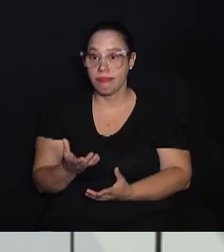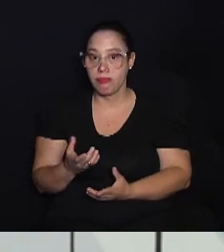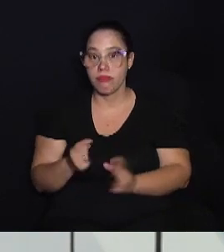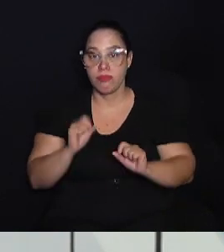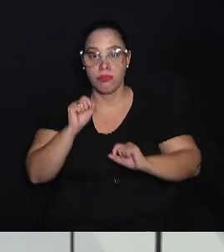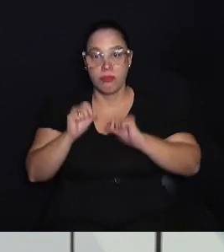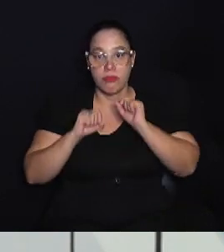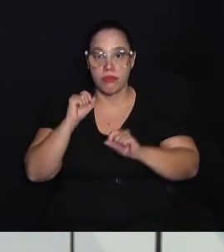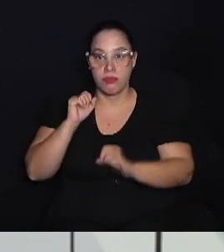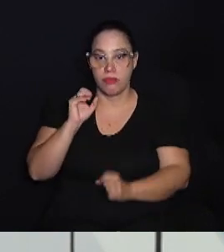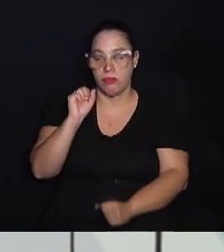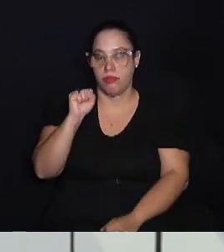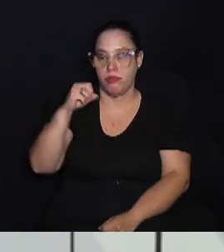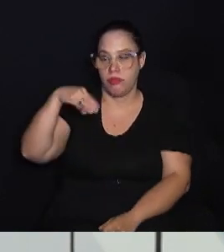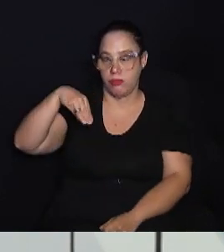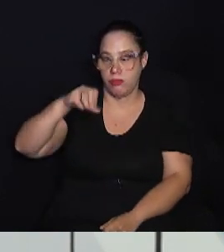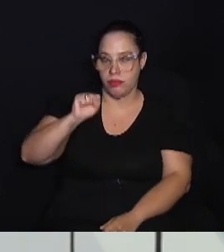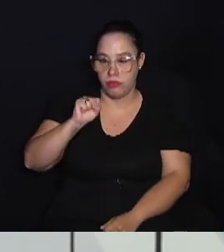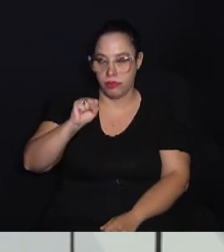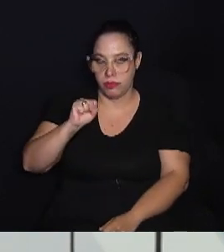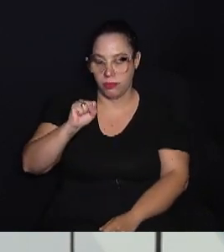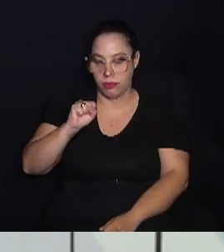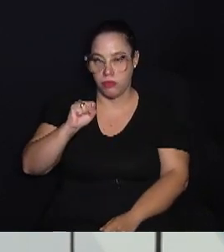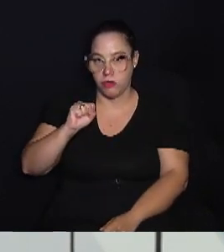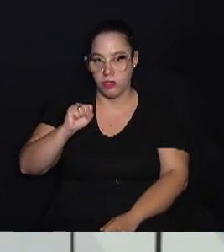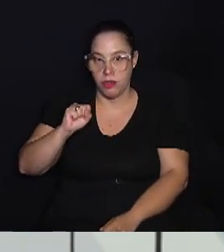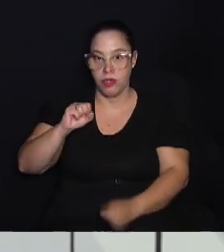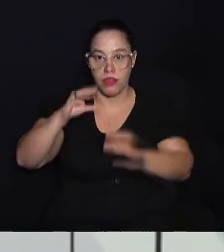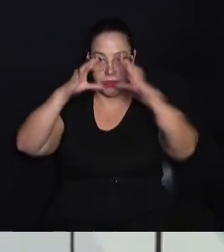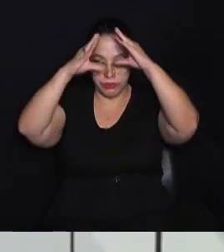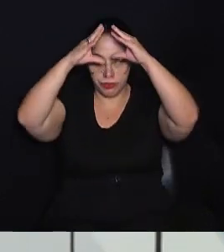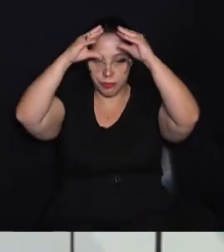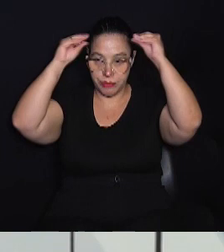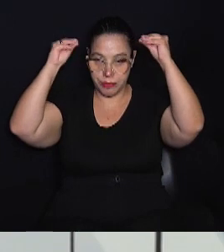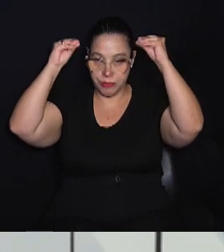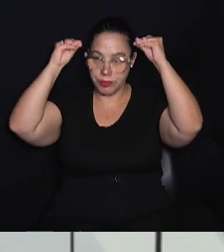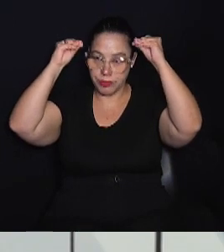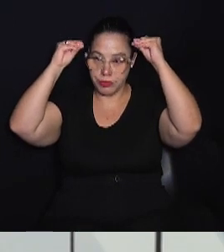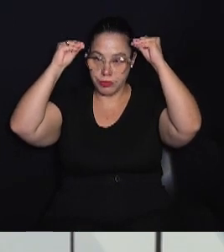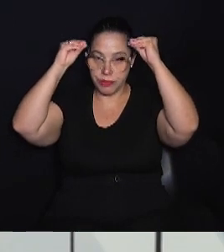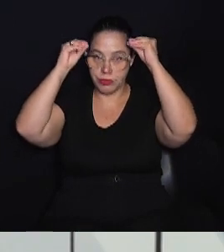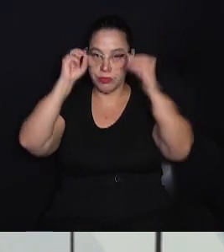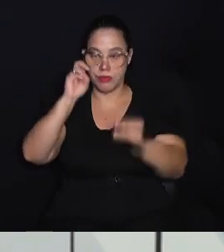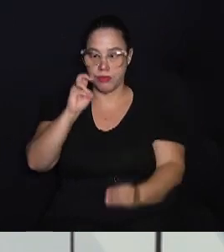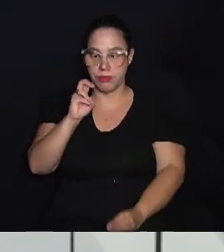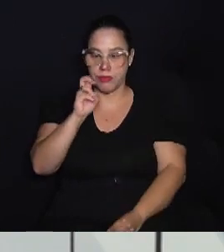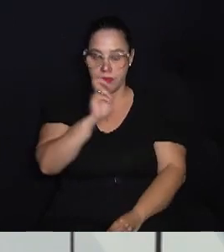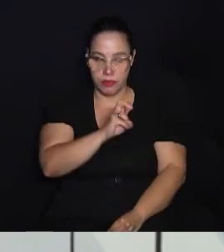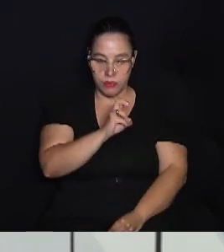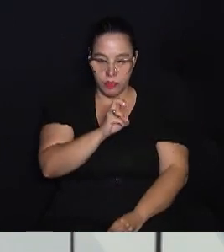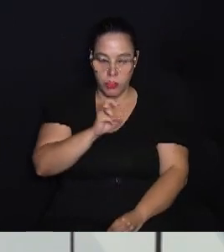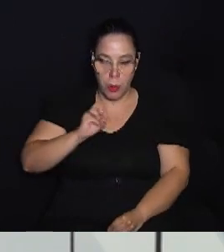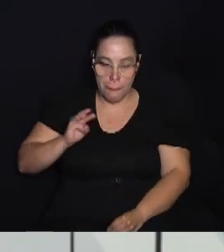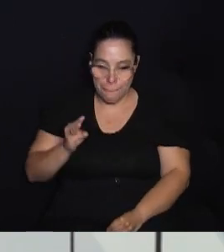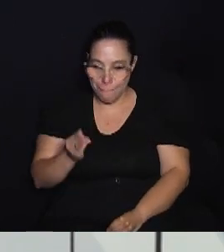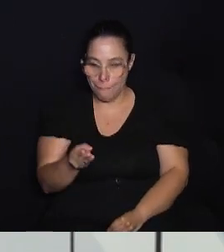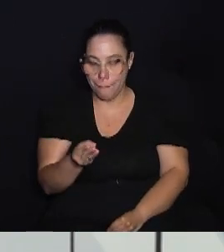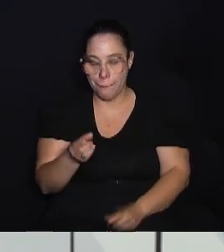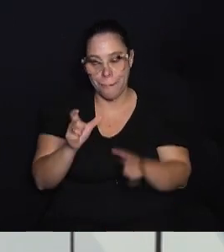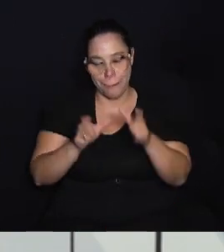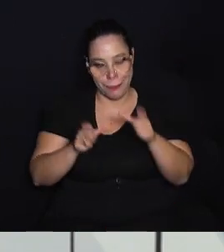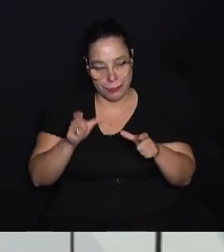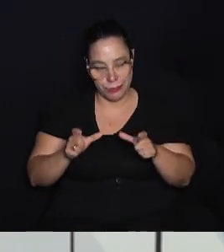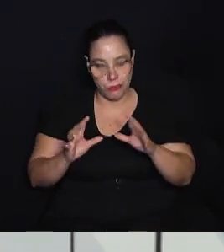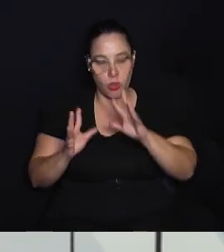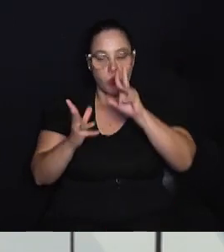a Organização Mundial de Saúde, o Alzheimer atinge cerca de 55 milhões de pessoas